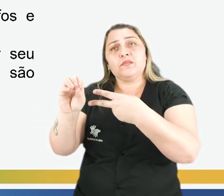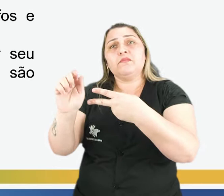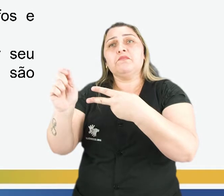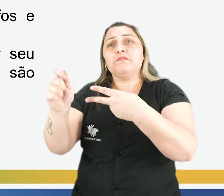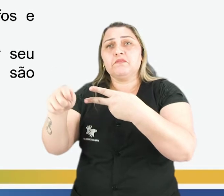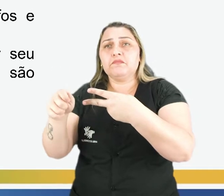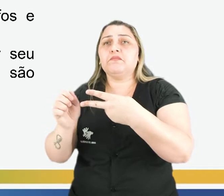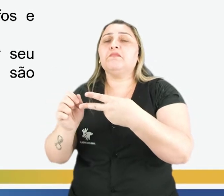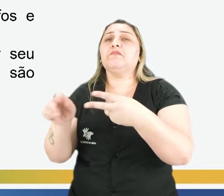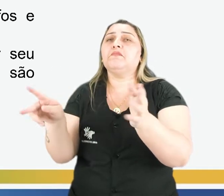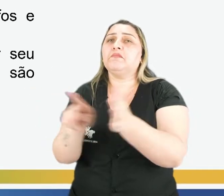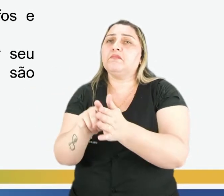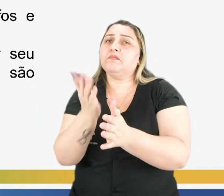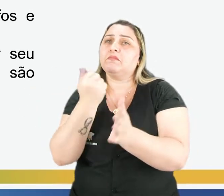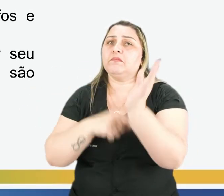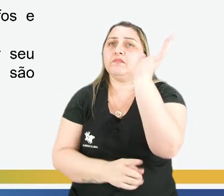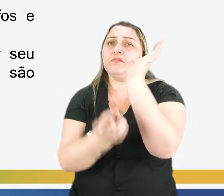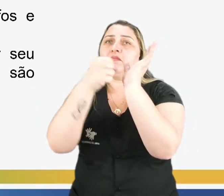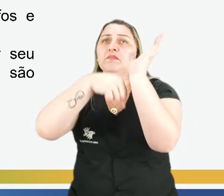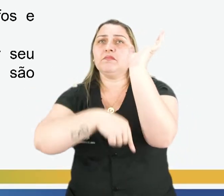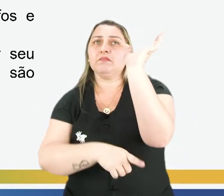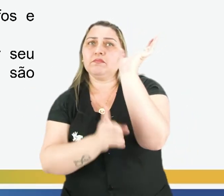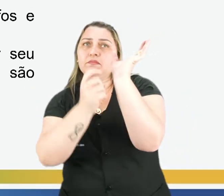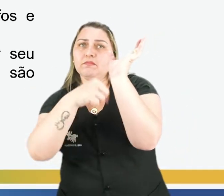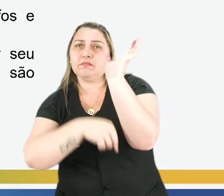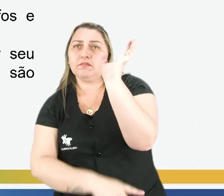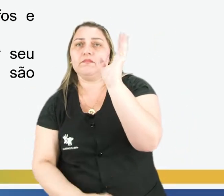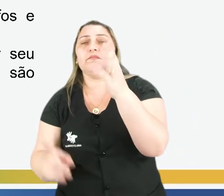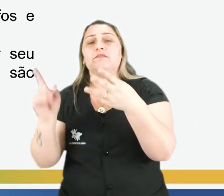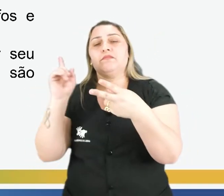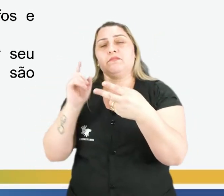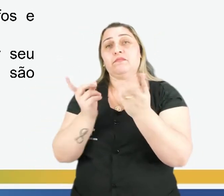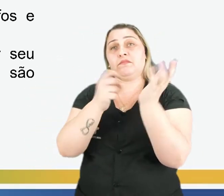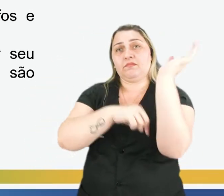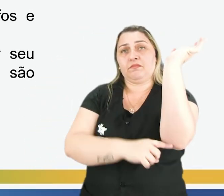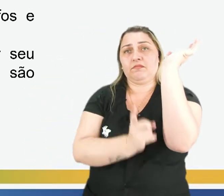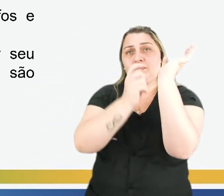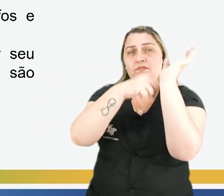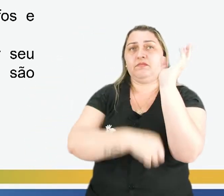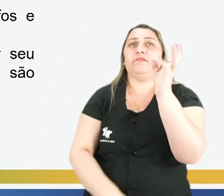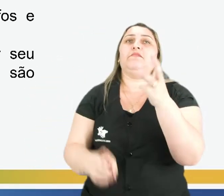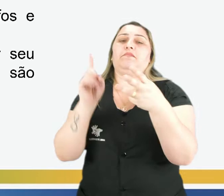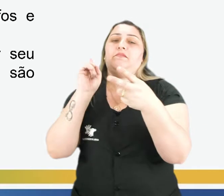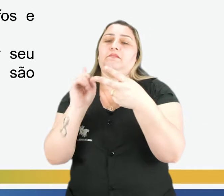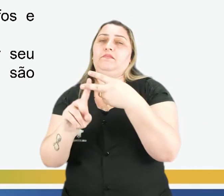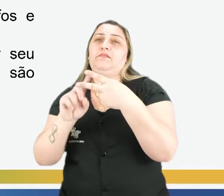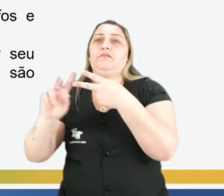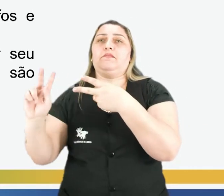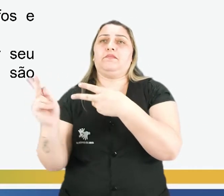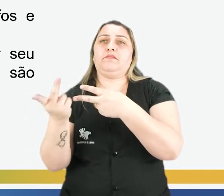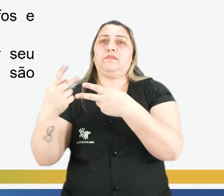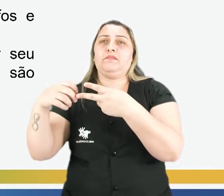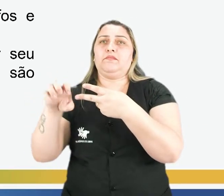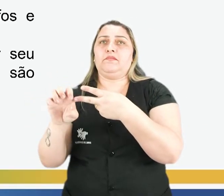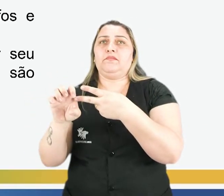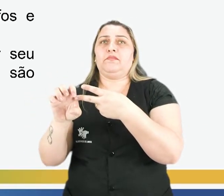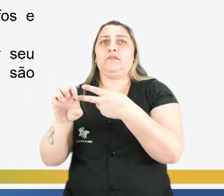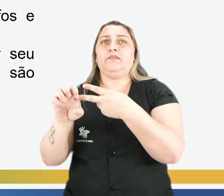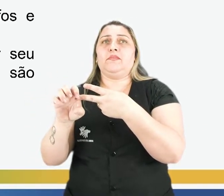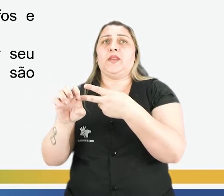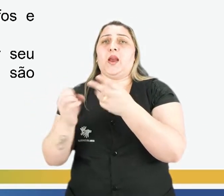capazes de elaborar seu próprio alimento por meio da fotossíntese, que são chamados